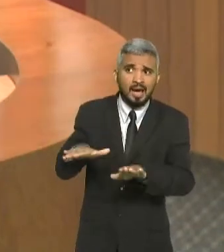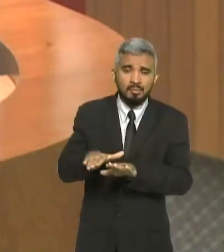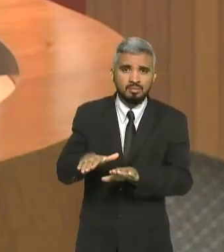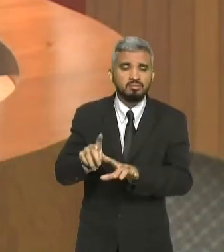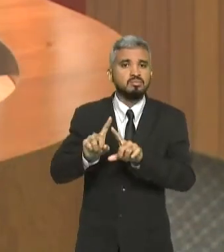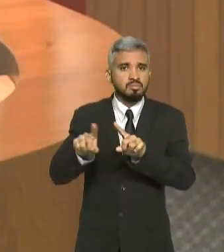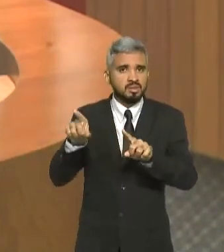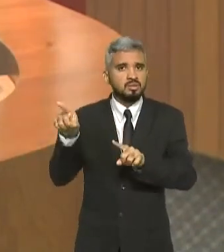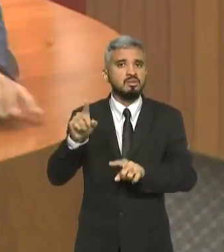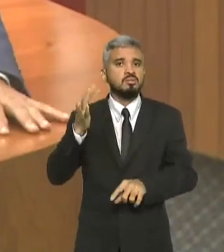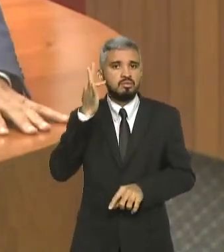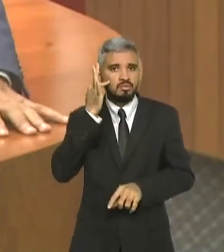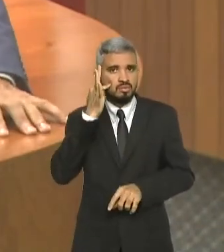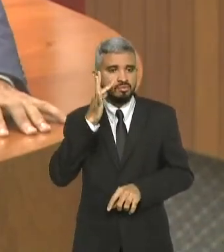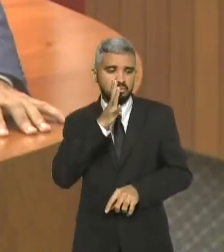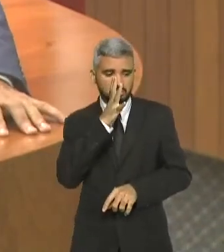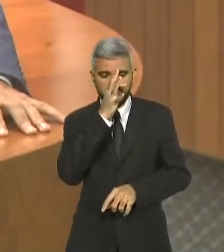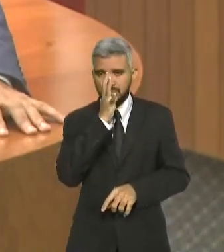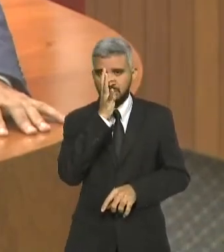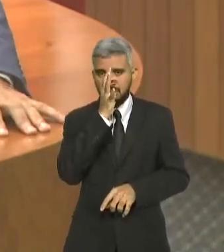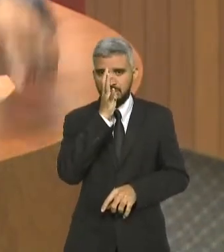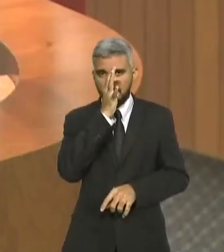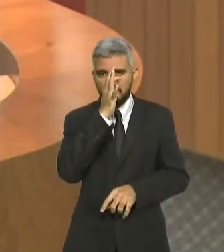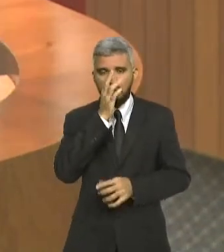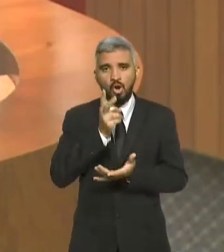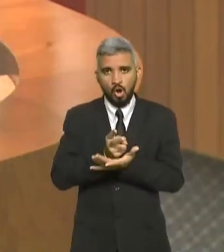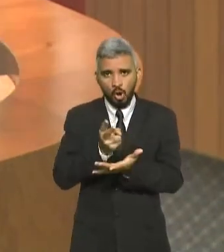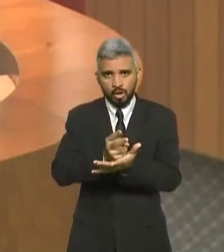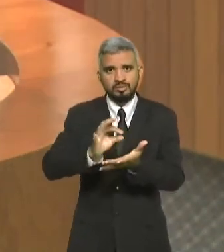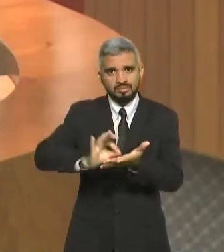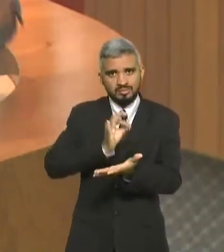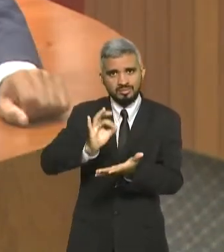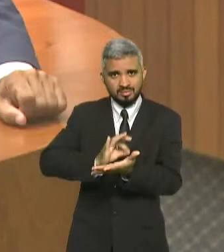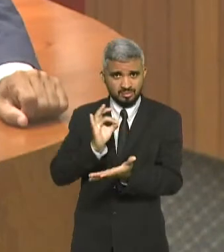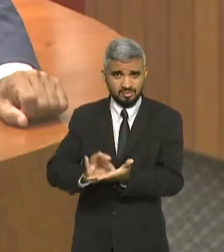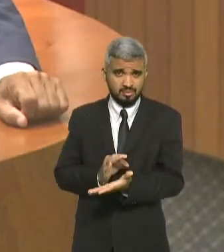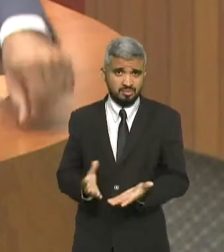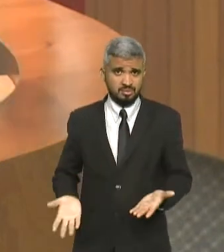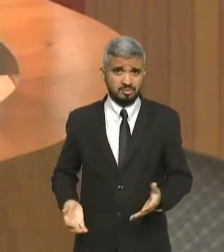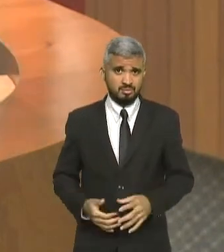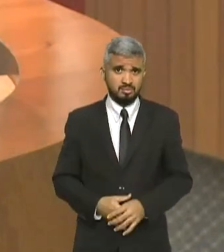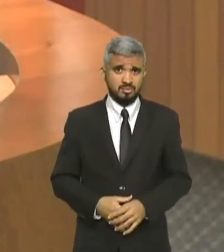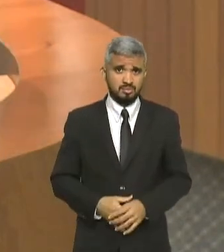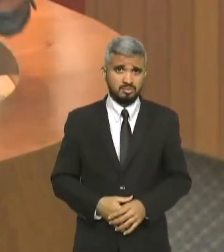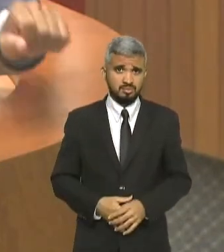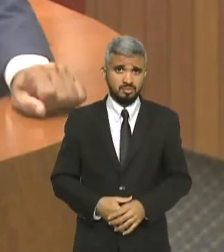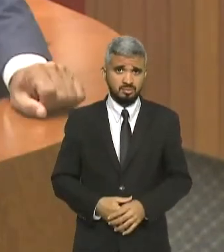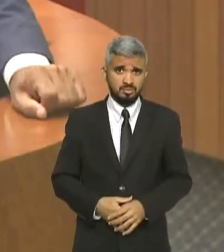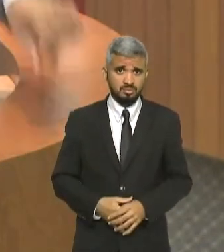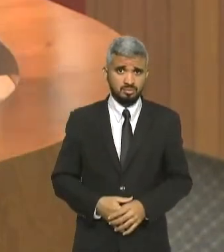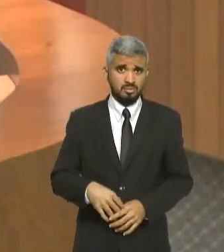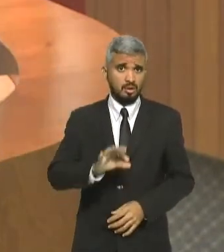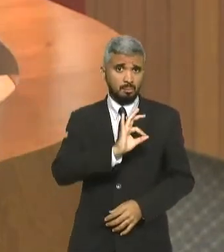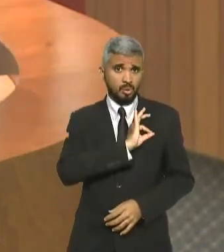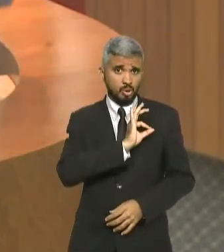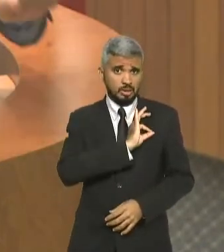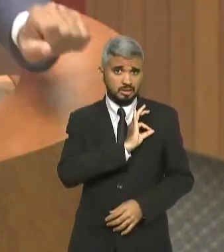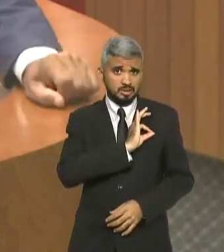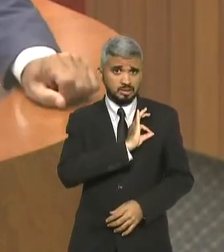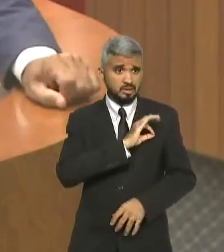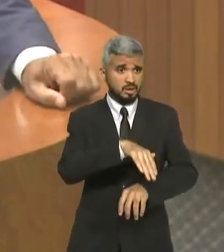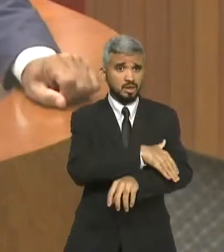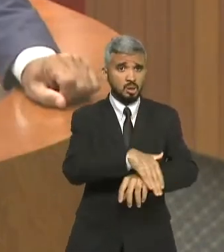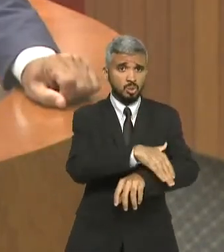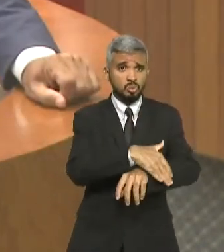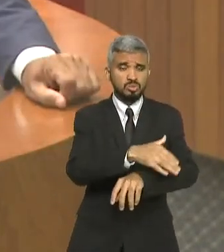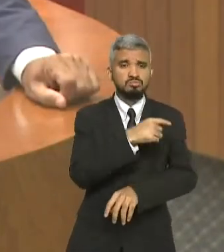ninguém diz nada. Quando o trabalhador coloca a polícia, mas não tem polícia na rua, não tem polícia na periferia, não tem polícia